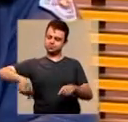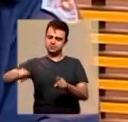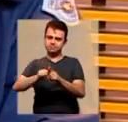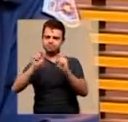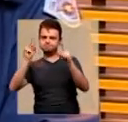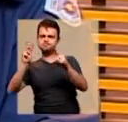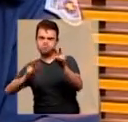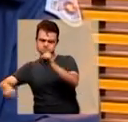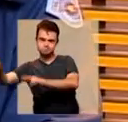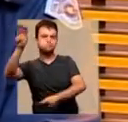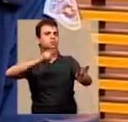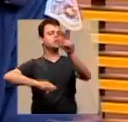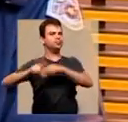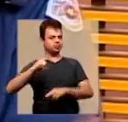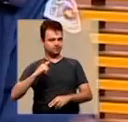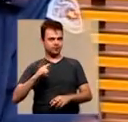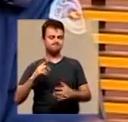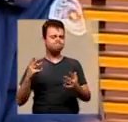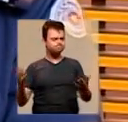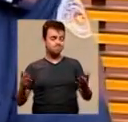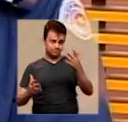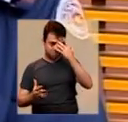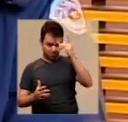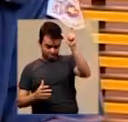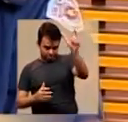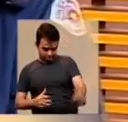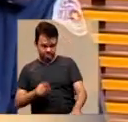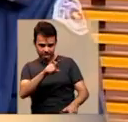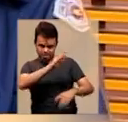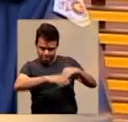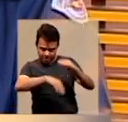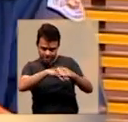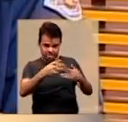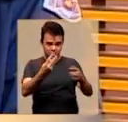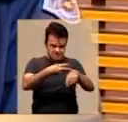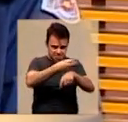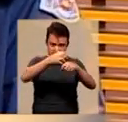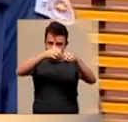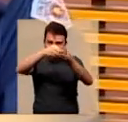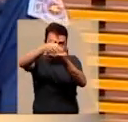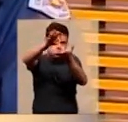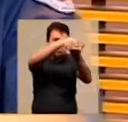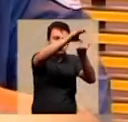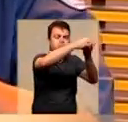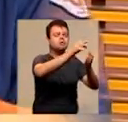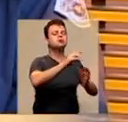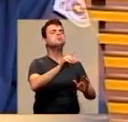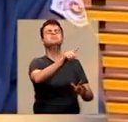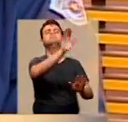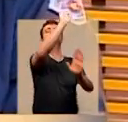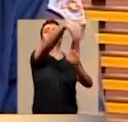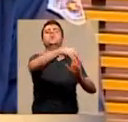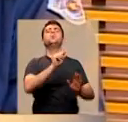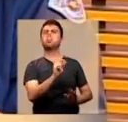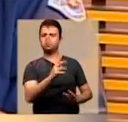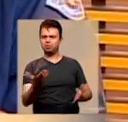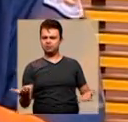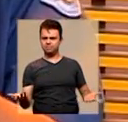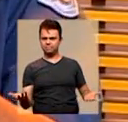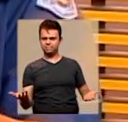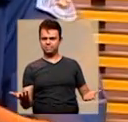Sim. Quanto a isso. Se existe uma prática dessa que nós sabemos, o que está por trás disso?